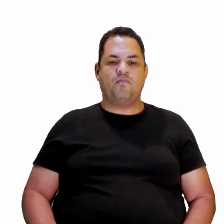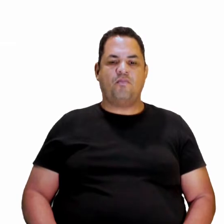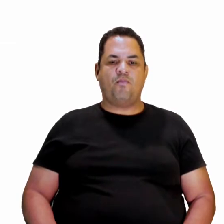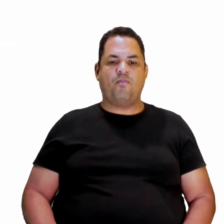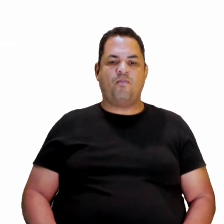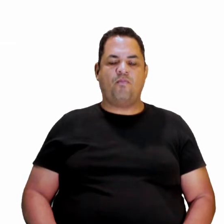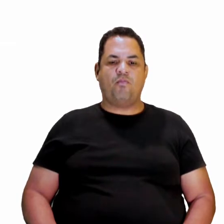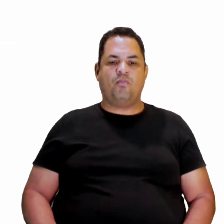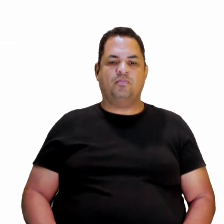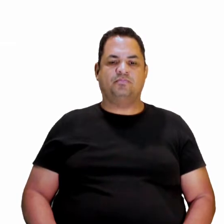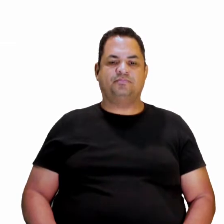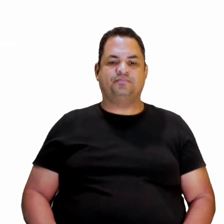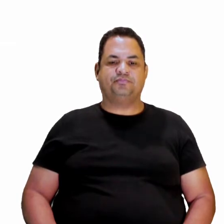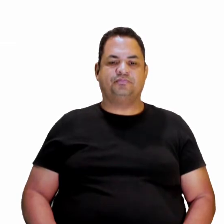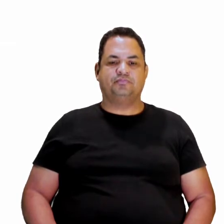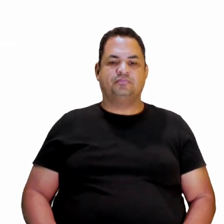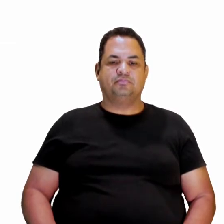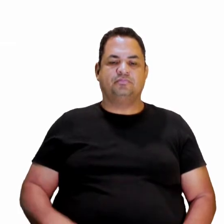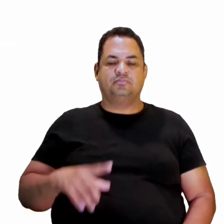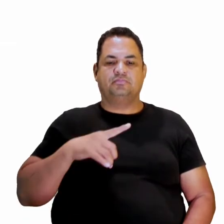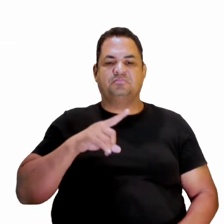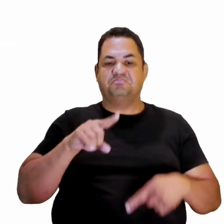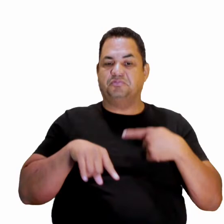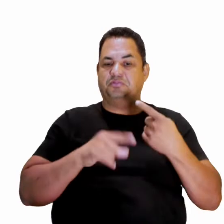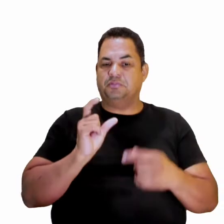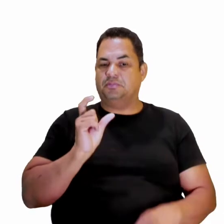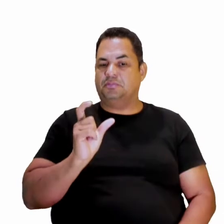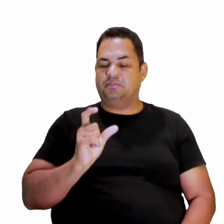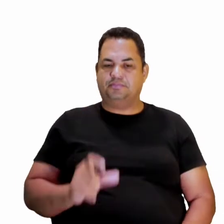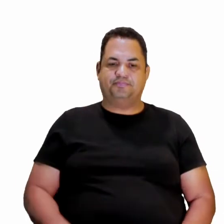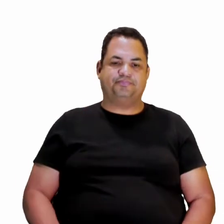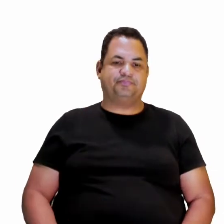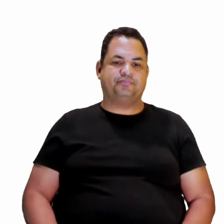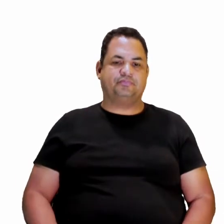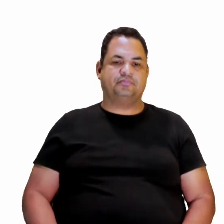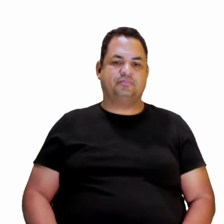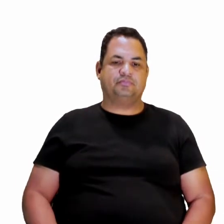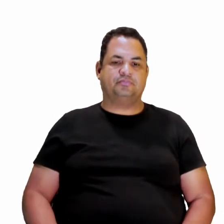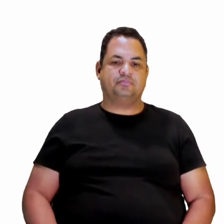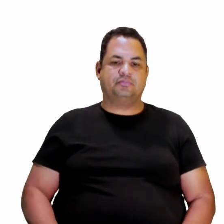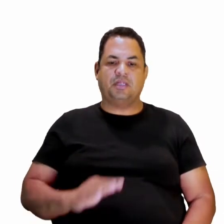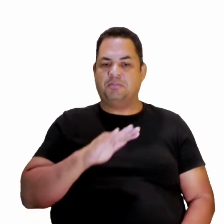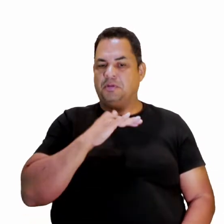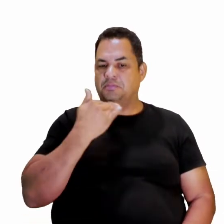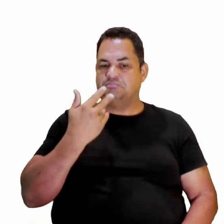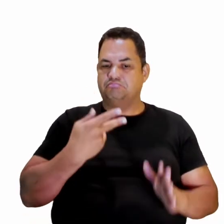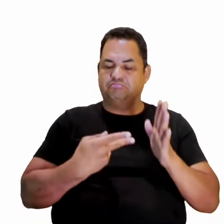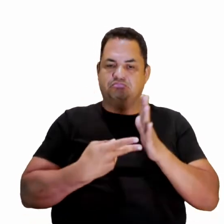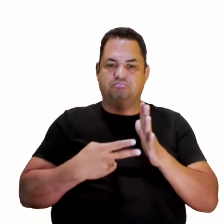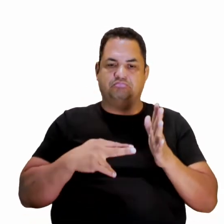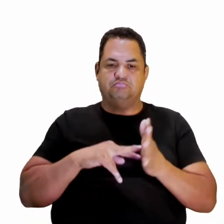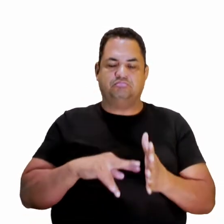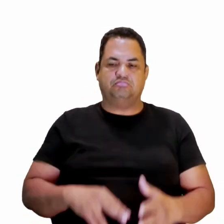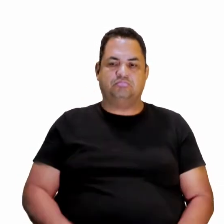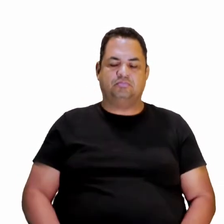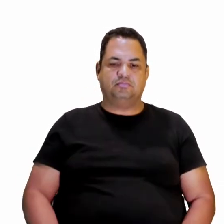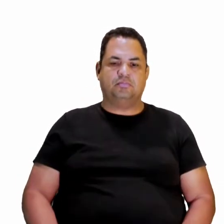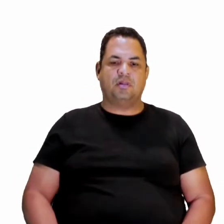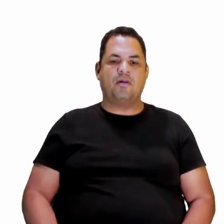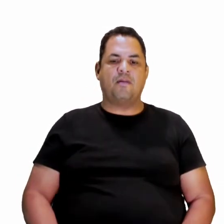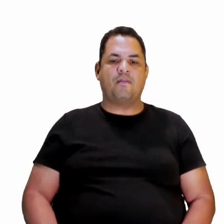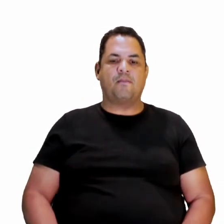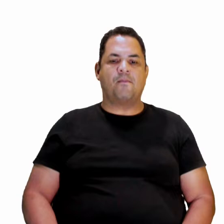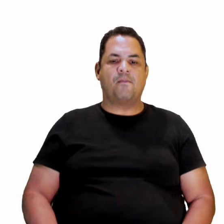ser e estar. Temos a próxima aí. Die. Quer morrer? Dying,